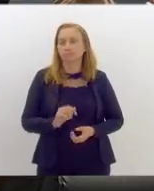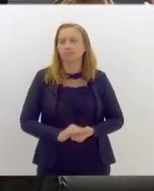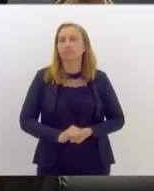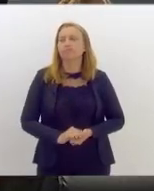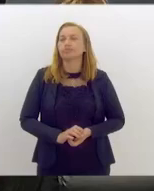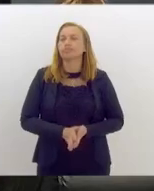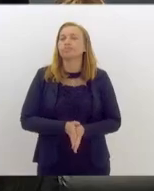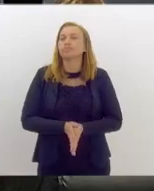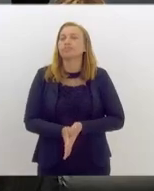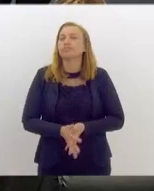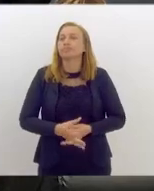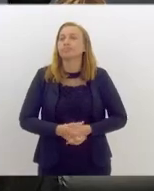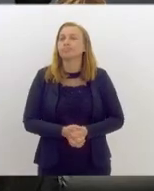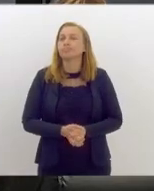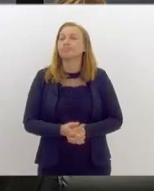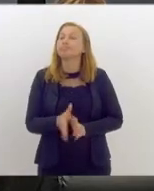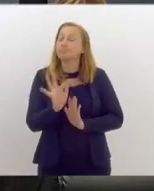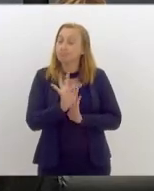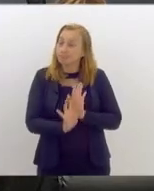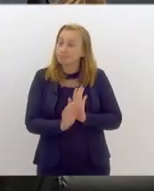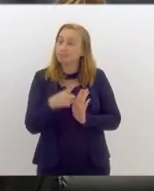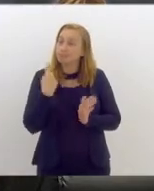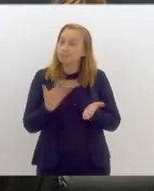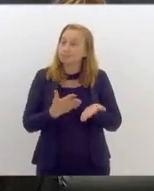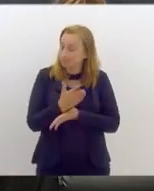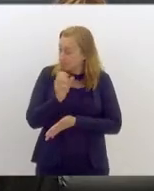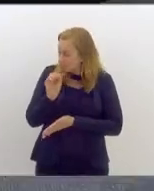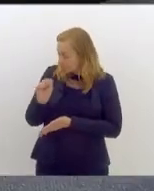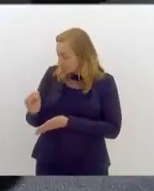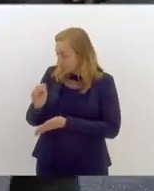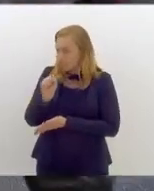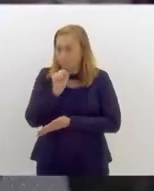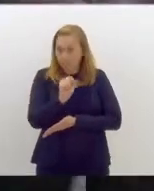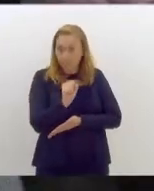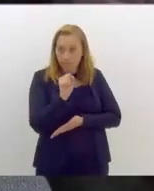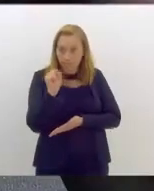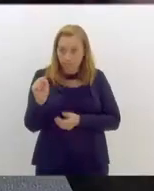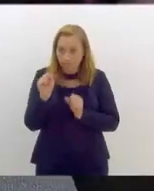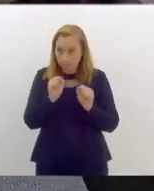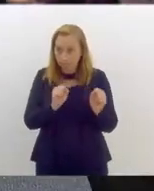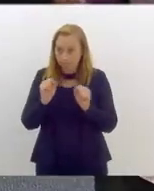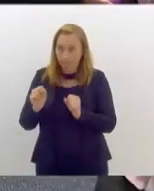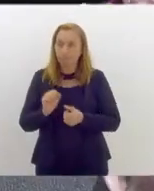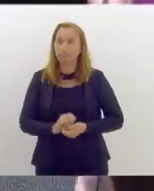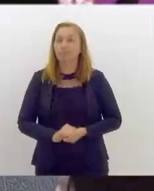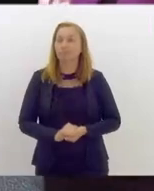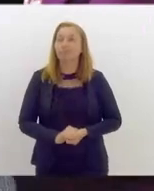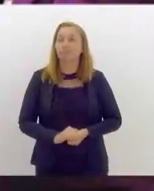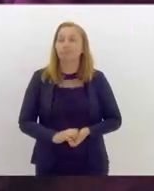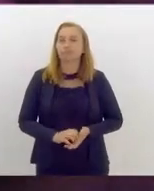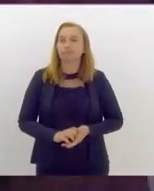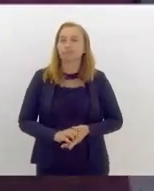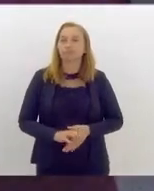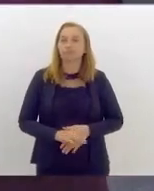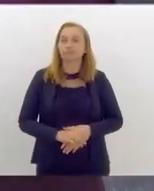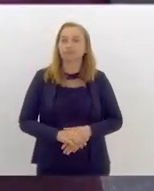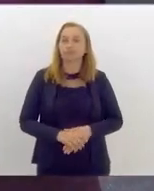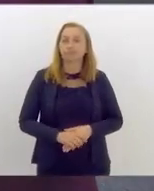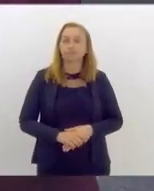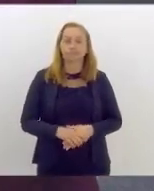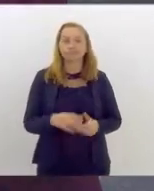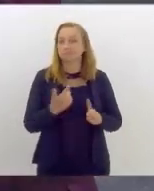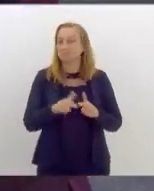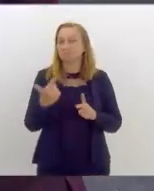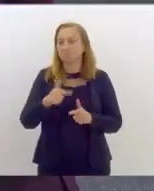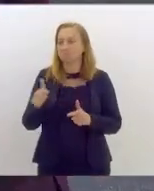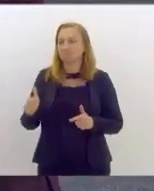mas não é mas é o texto que nós aprovamos pode ser assim pode ser assim Não sem problema